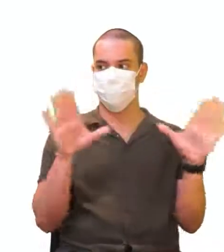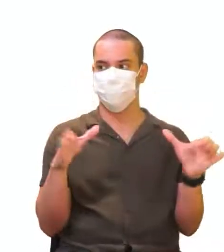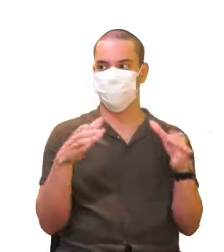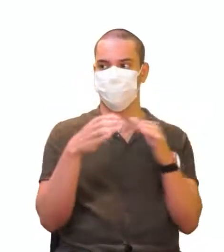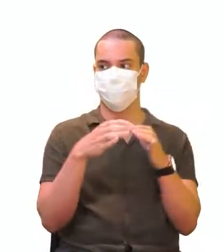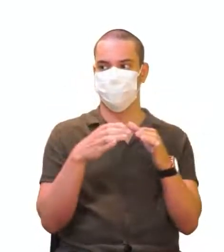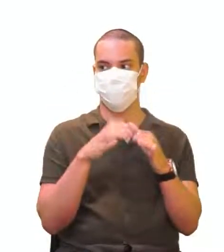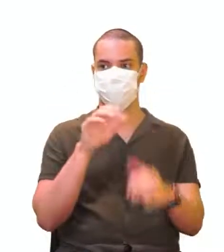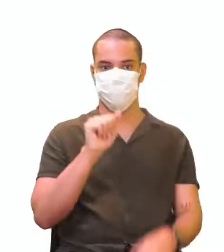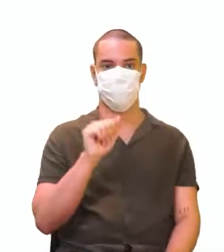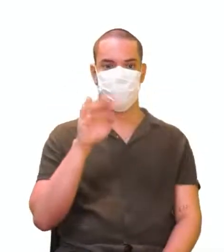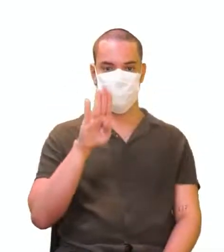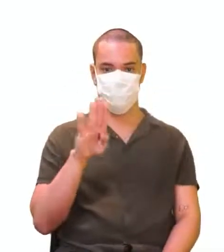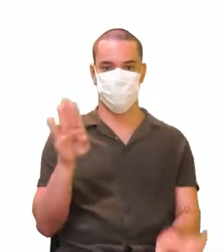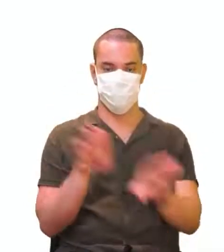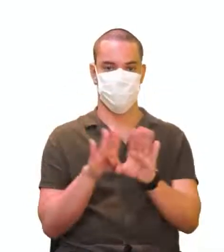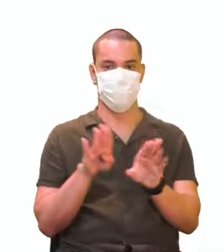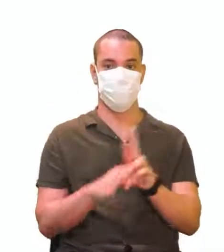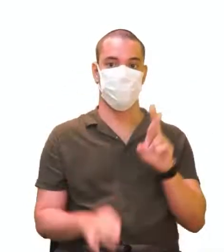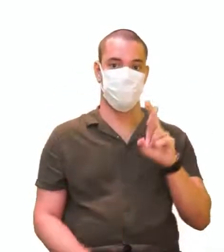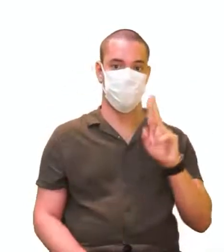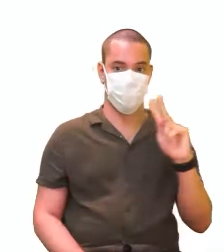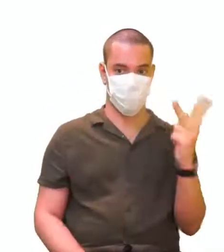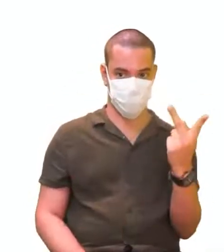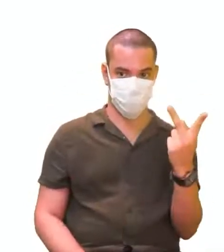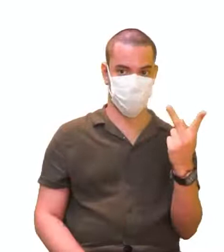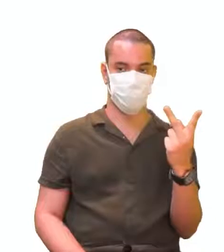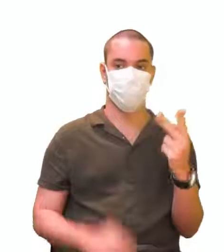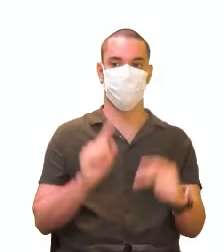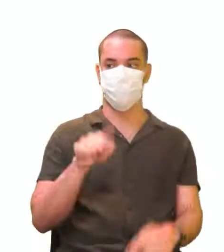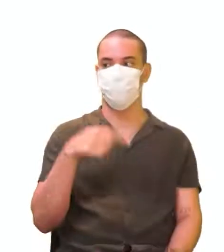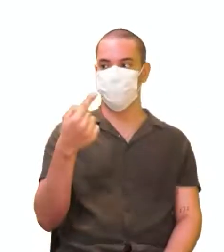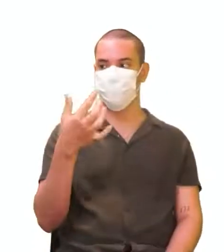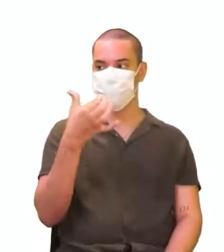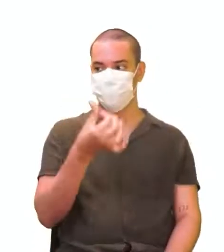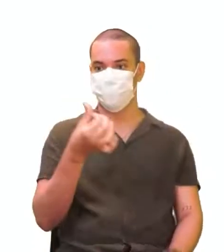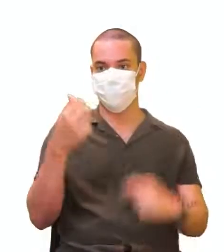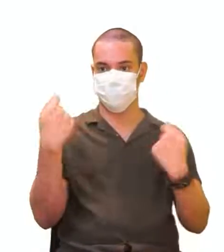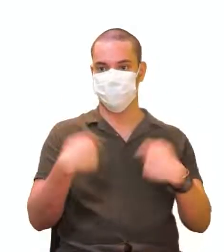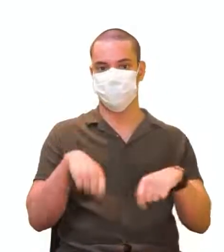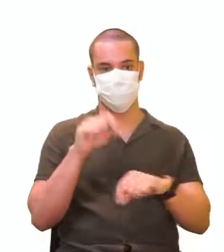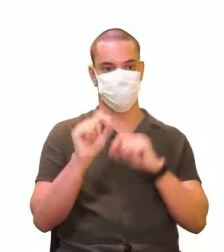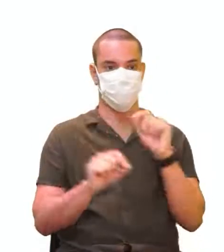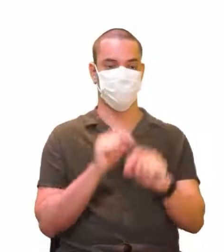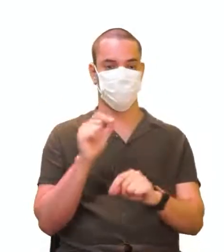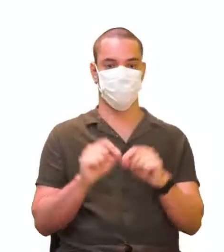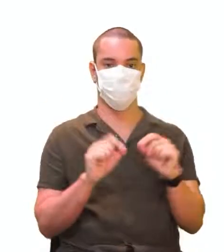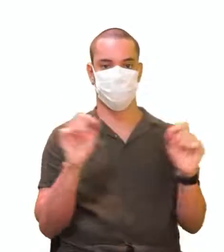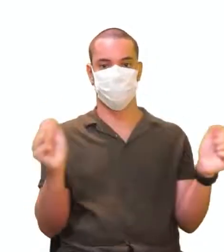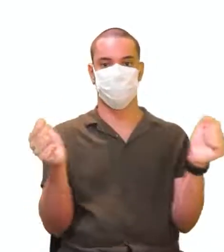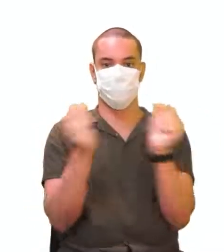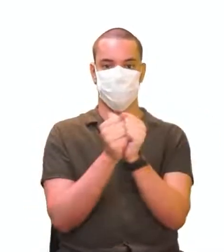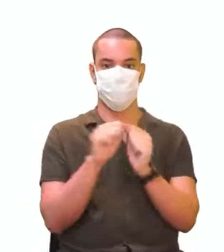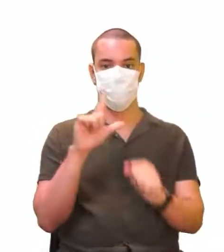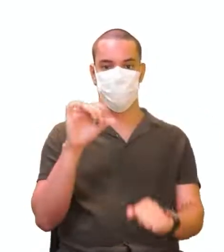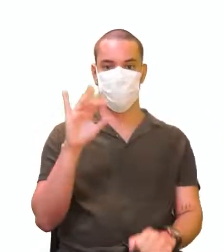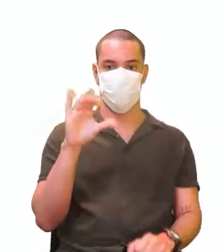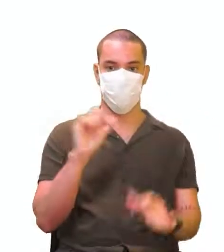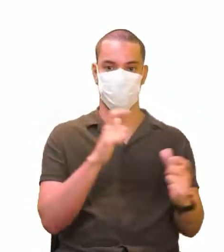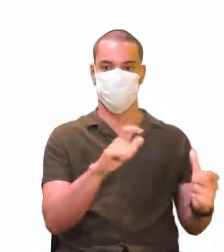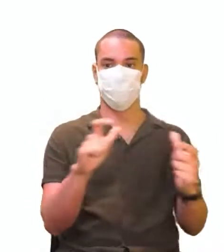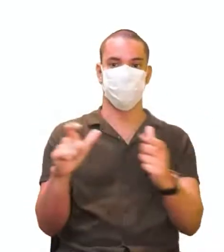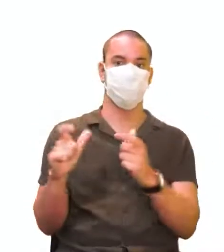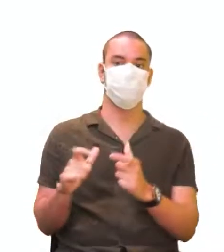sanguíneos ABO e RH. O indivíduo 6 deverá ser em relação ao locus do sistema ABO e